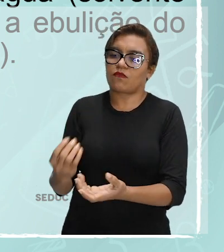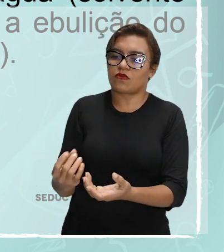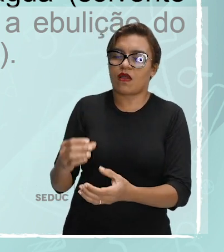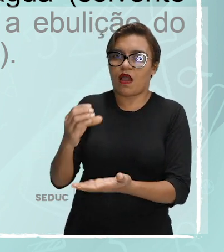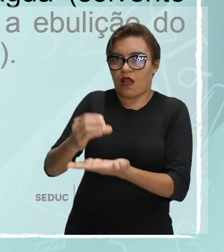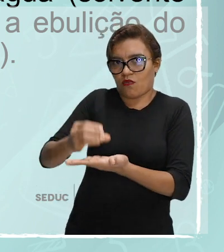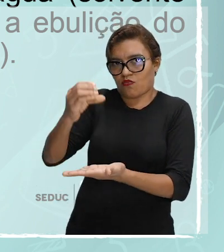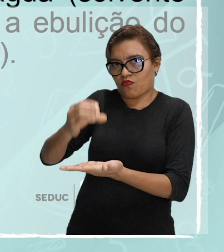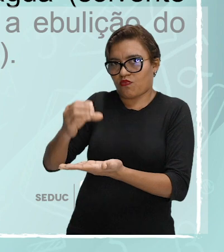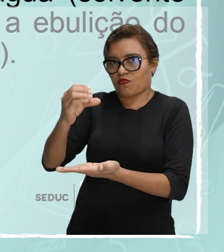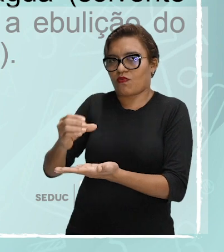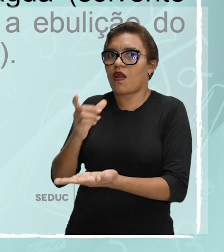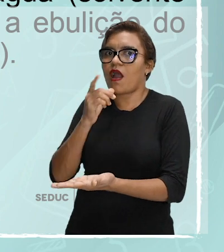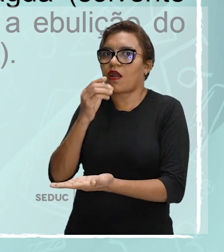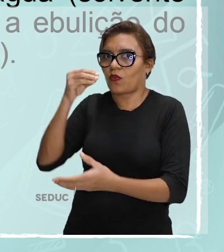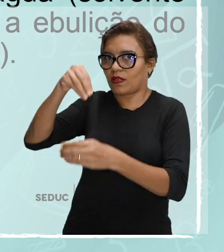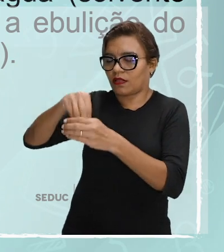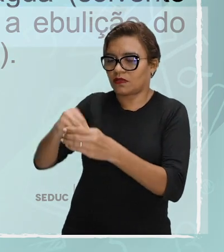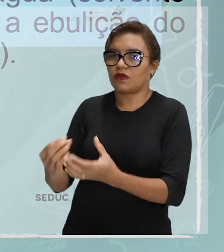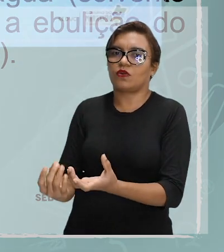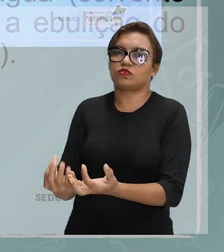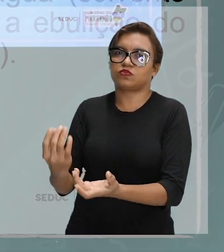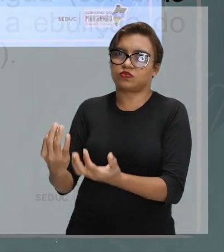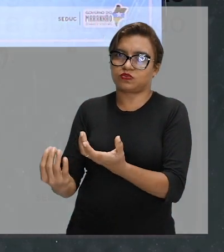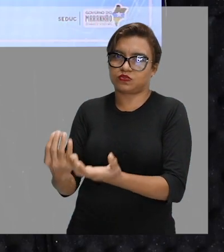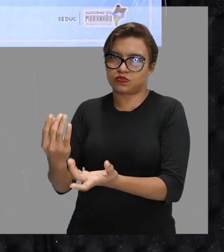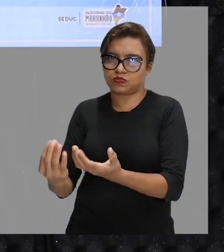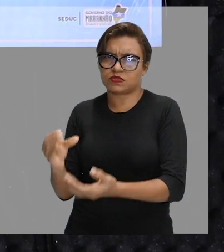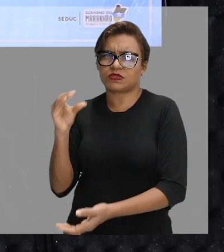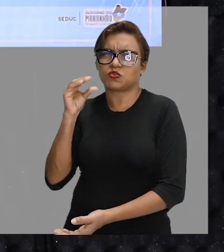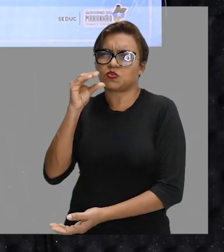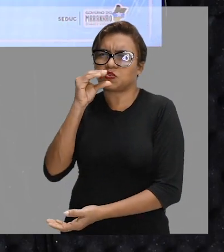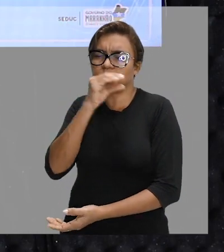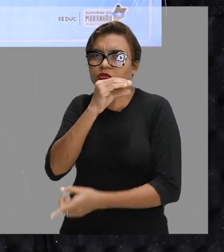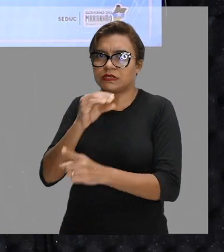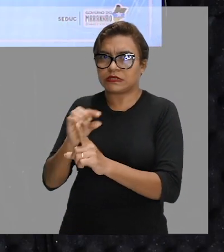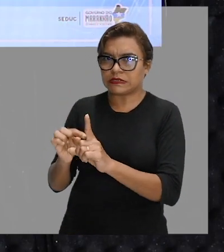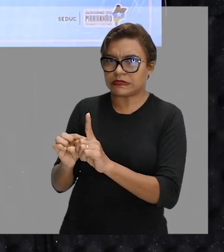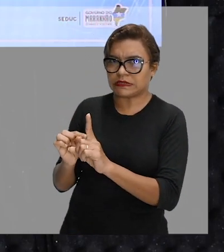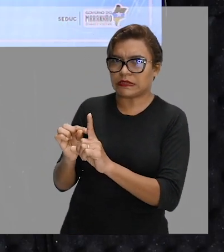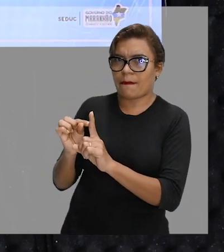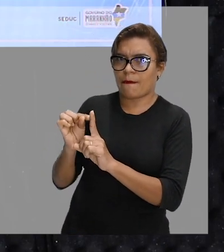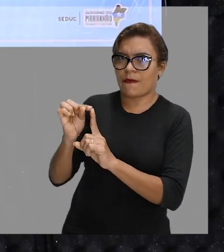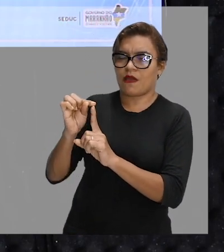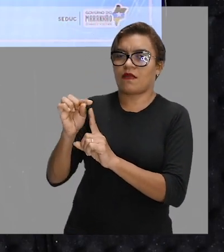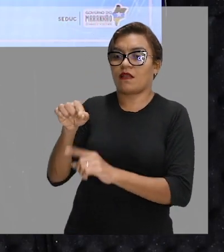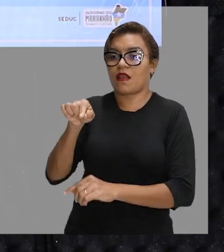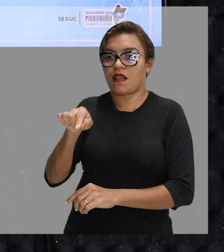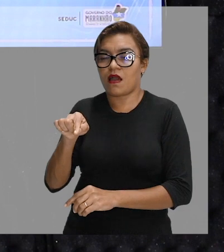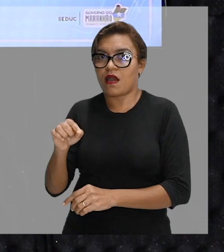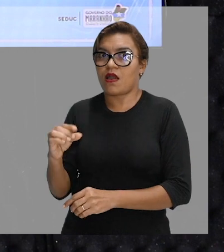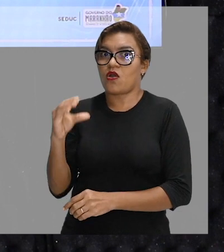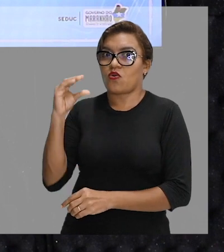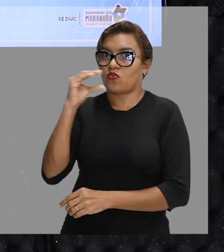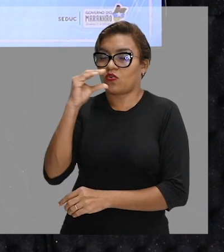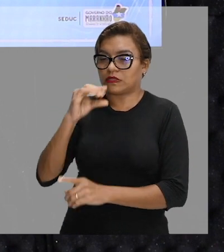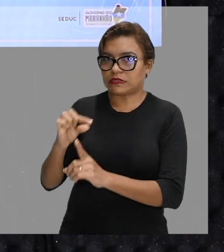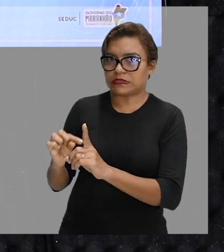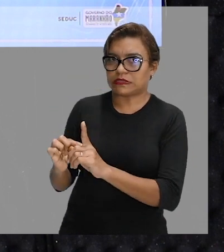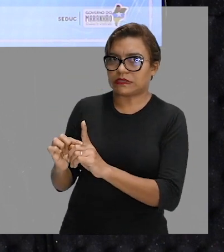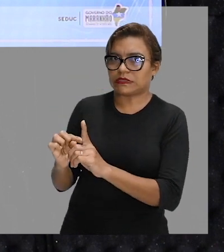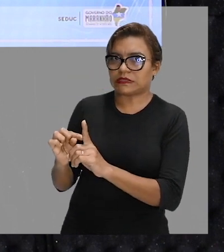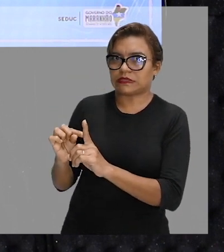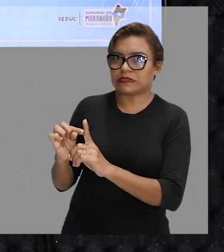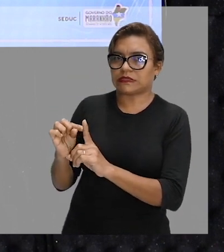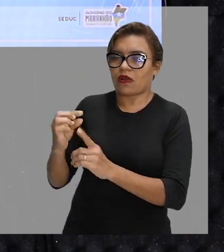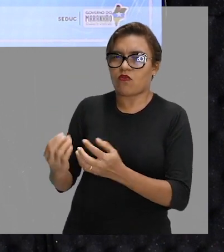recipiente que contém a água. Então, a água esquenta, certo? E aí, esse calor da água é